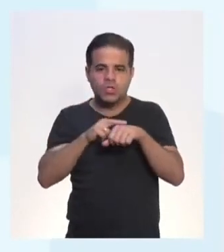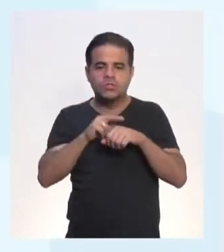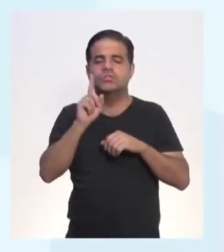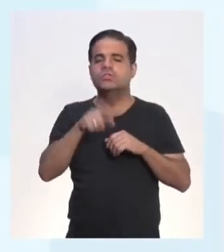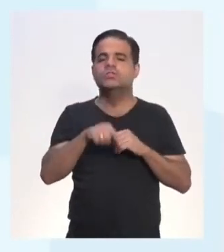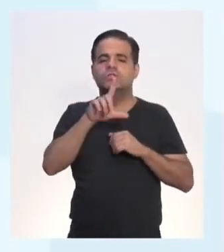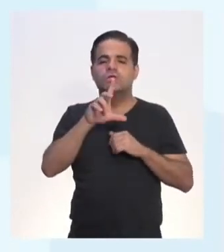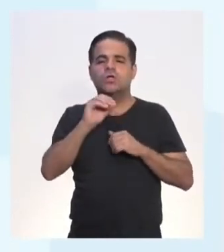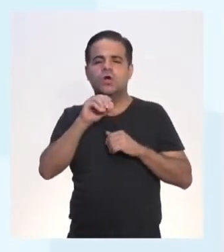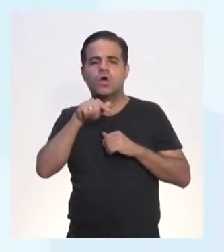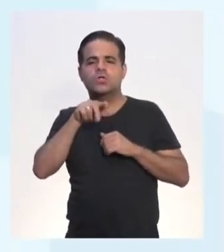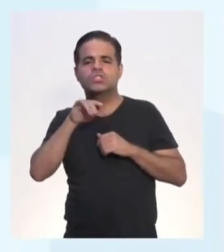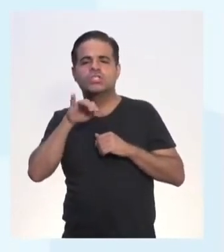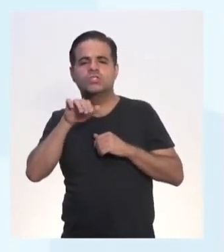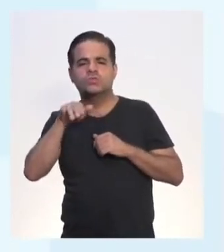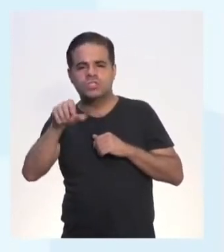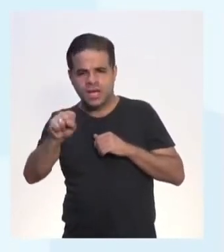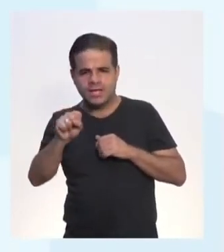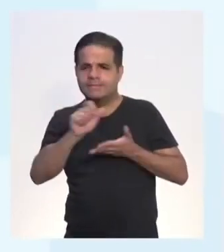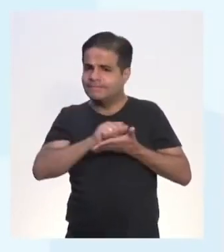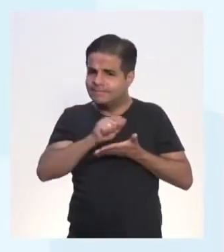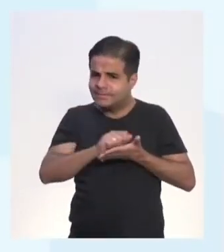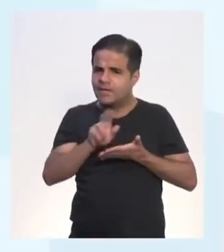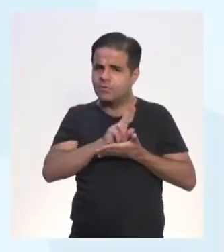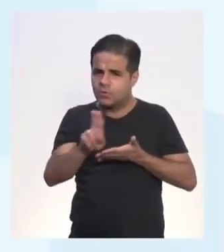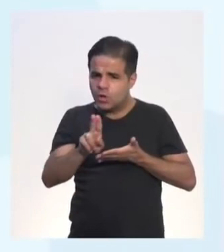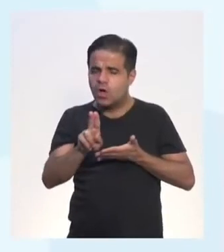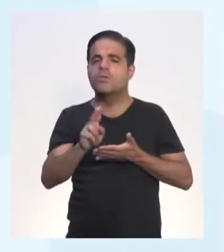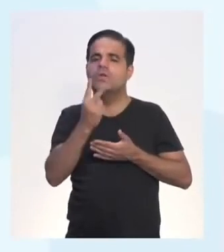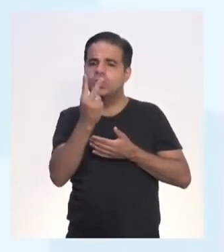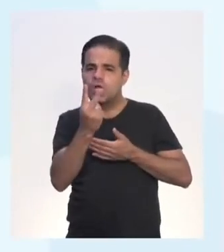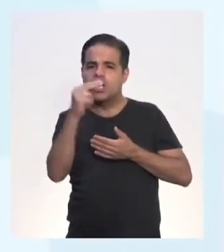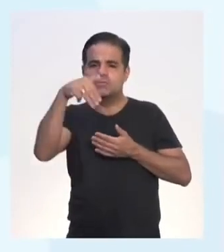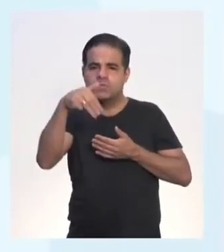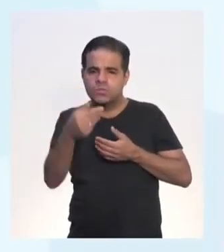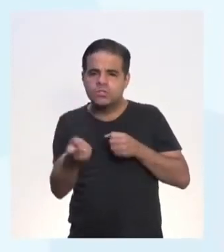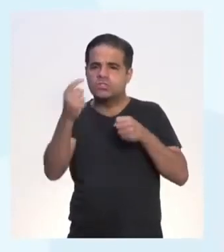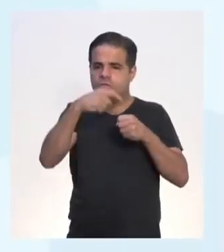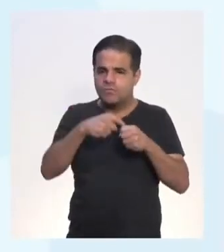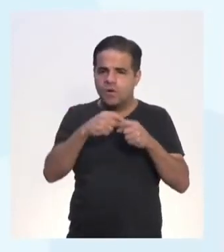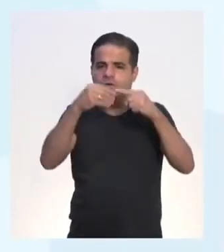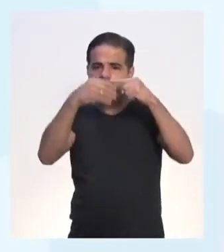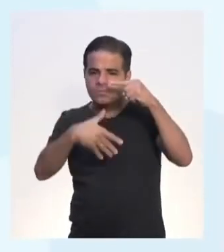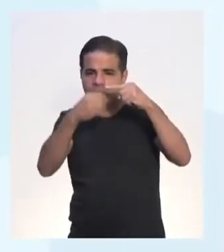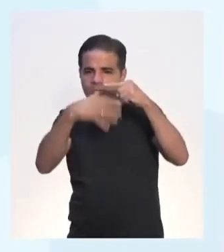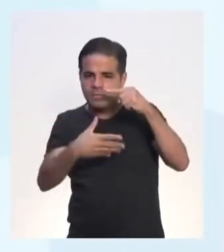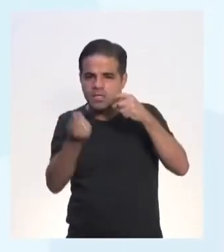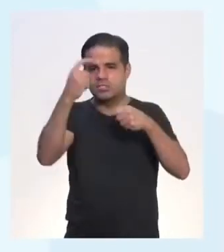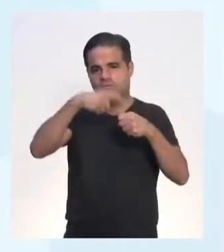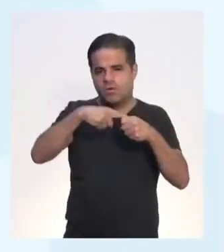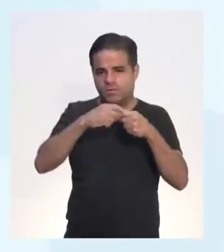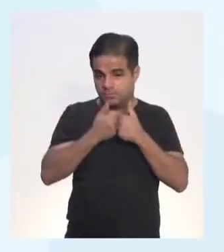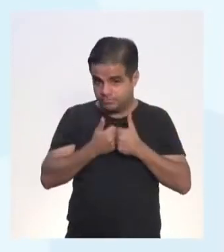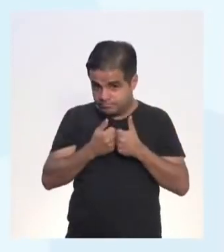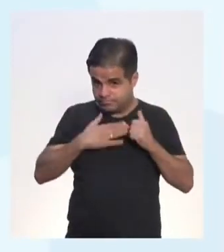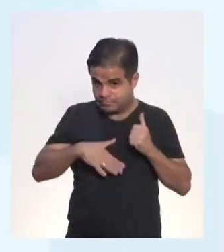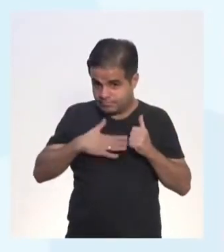tá? Beleza? Escreve aí o nomezinho e a gente acompanha aqui em 2 minutinhos pelo chat e a gente já volta, beleza?